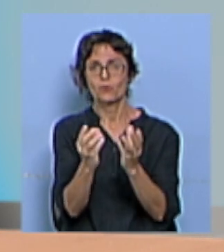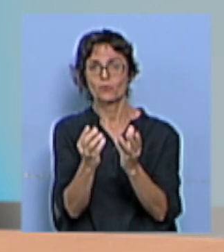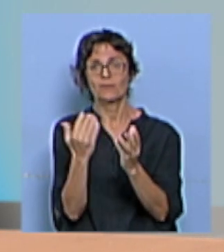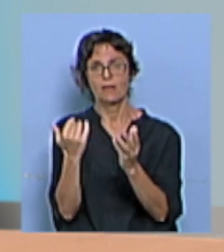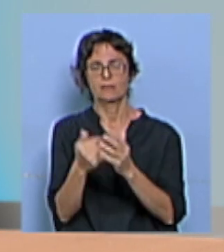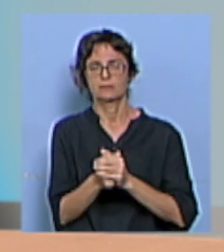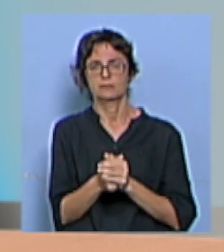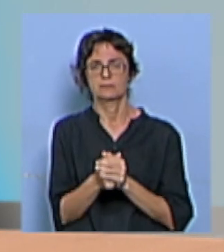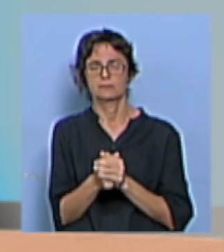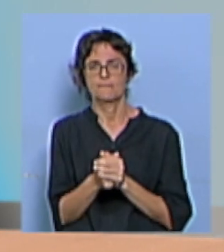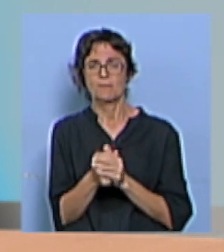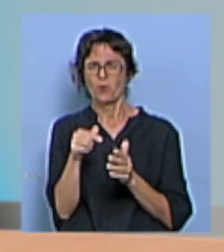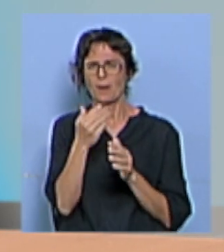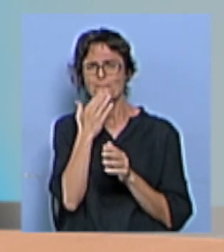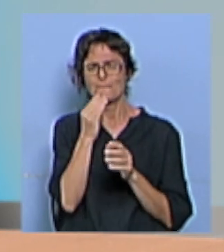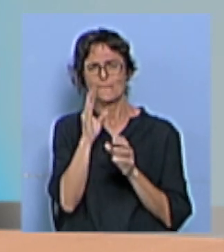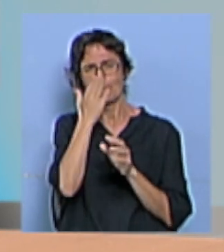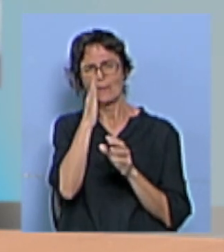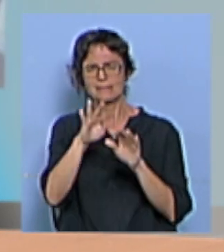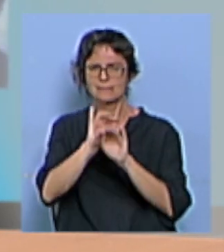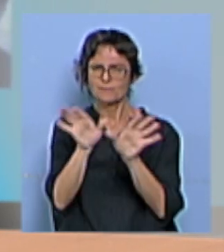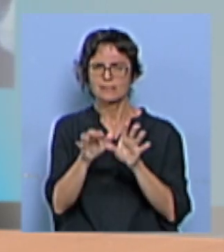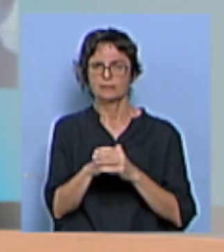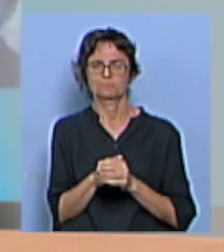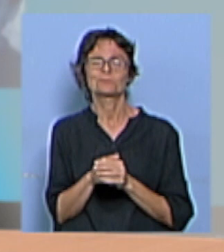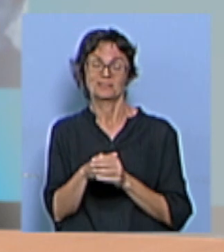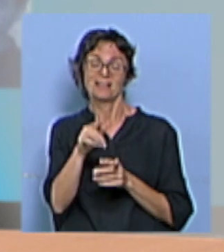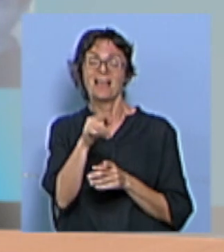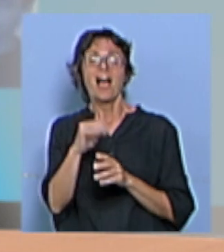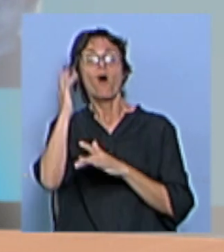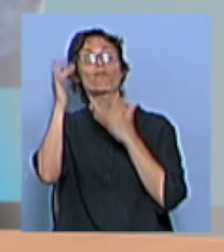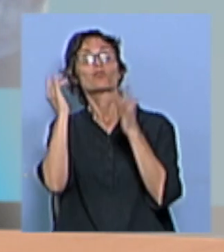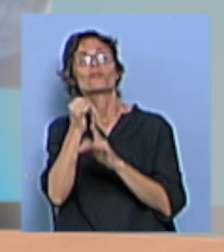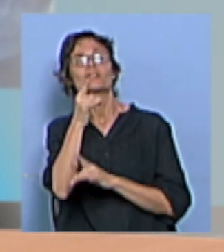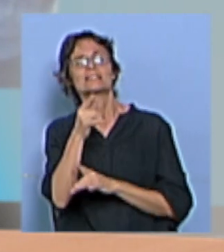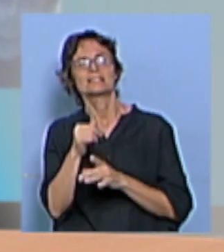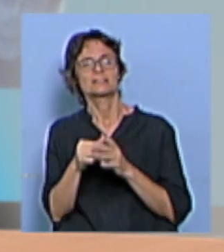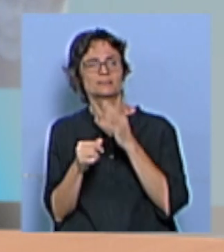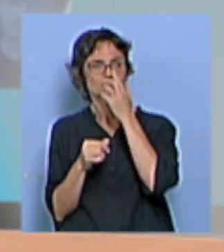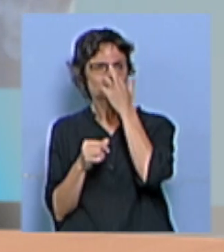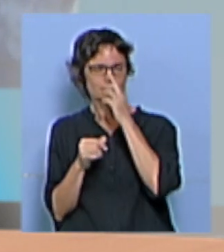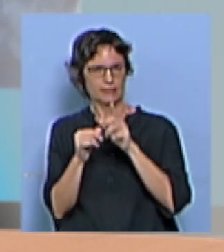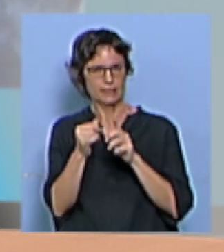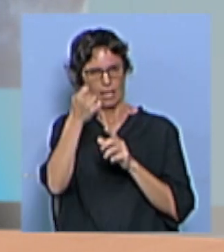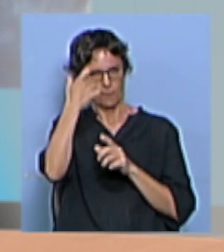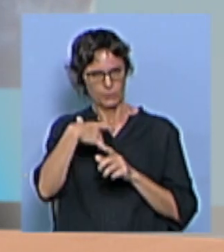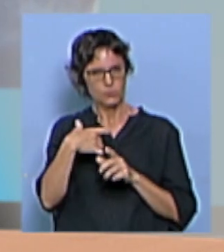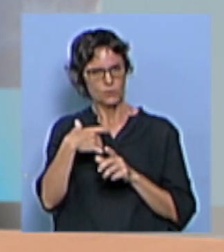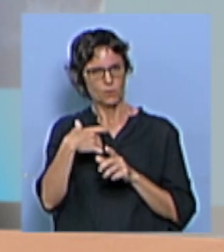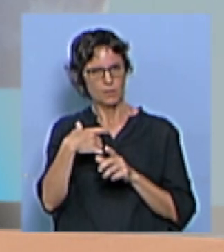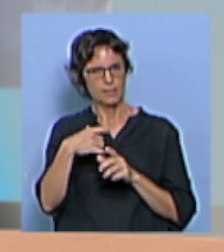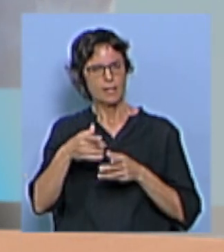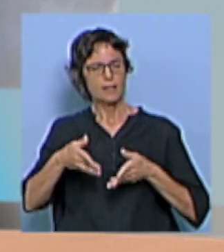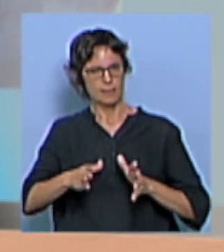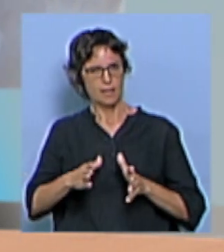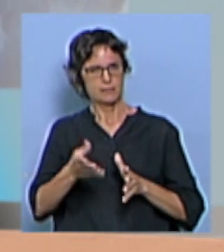há um filósofo, Max Scherer, que diz que o ser humano, desde a mais tenra idade, tem a intuição da morte. Digamos, nós como